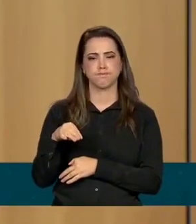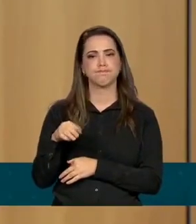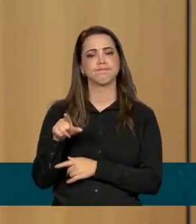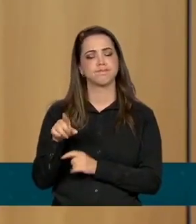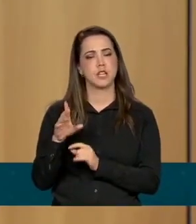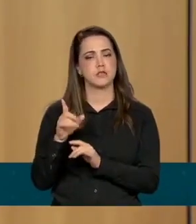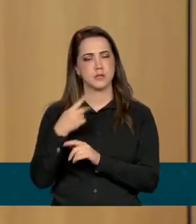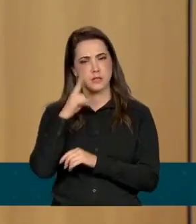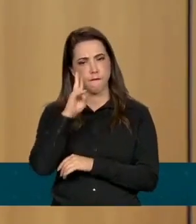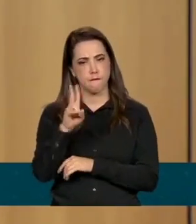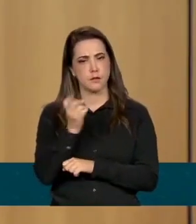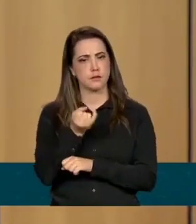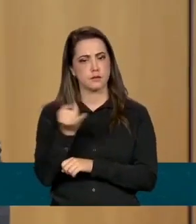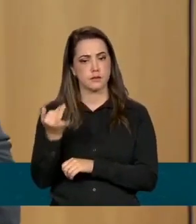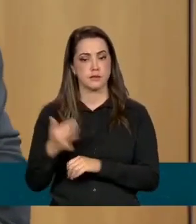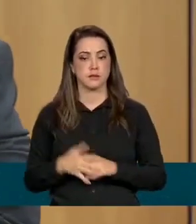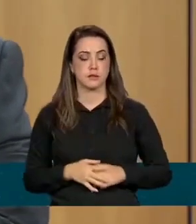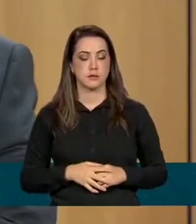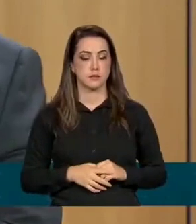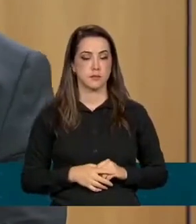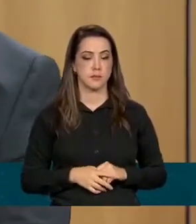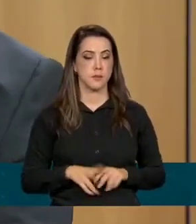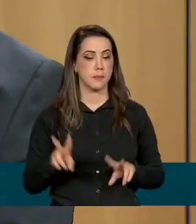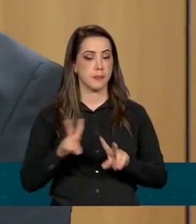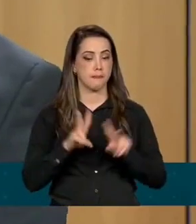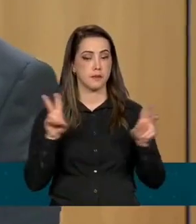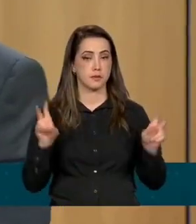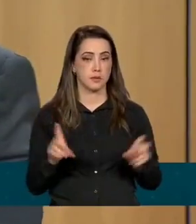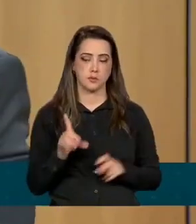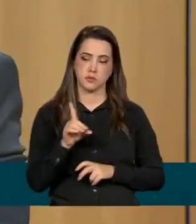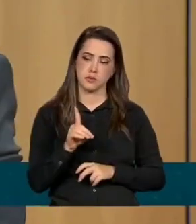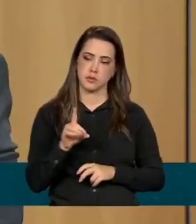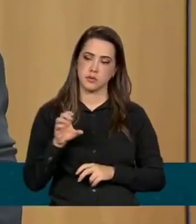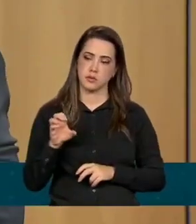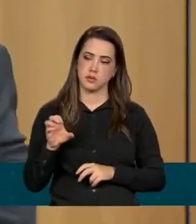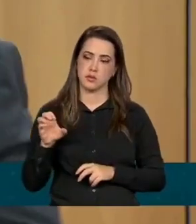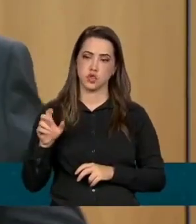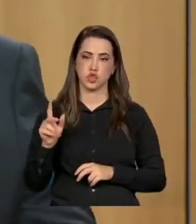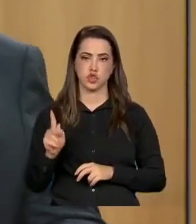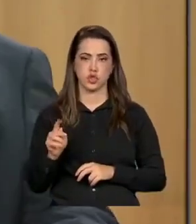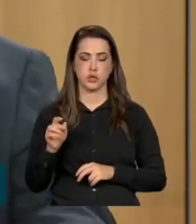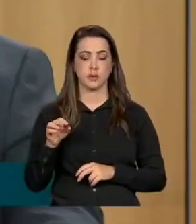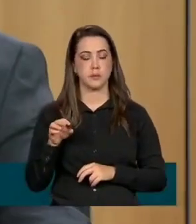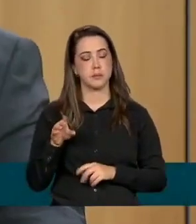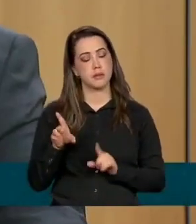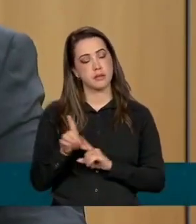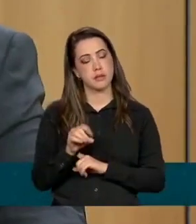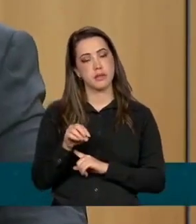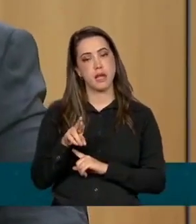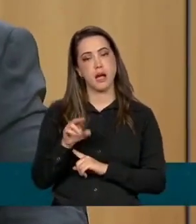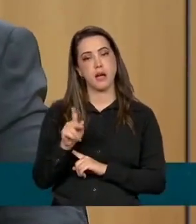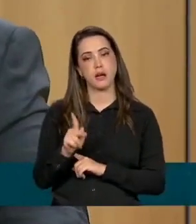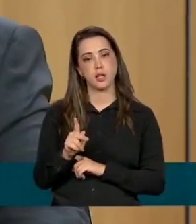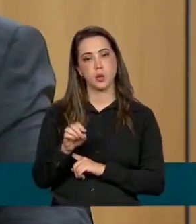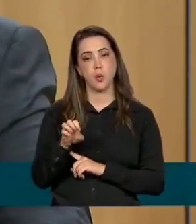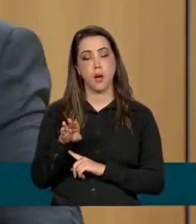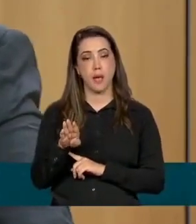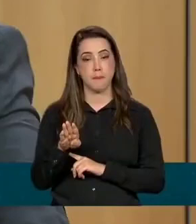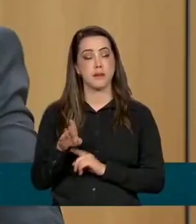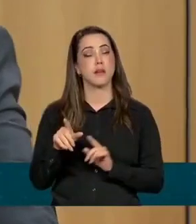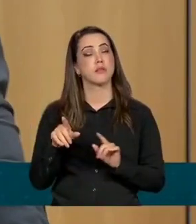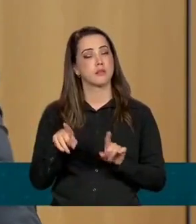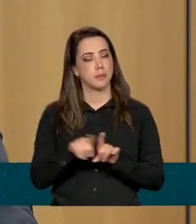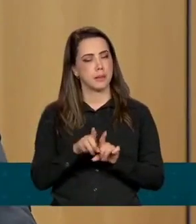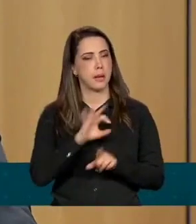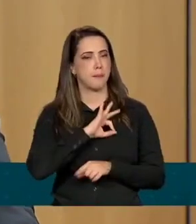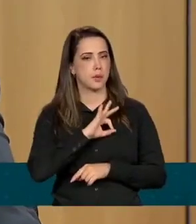de rastrear. Em relação à Deep Dark Web, as providências policiais se estendem a elas, porque aí,